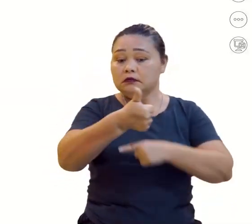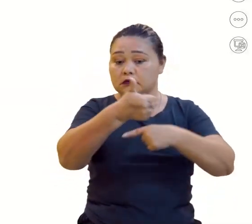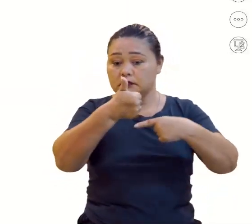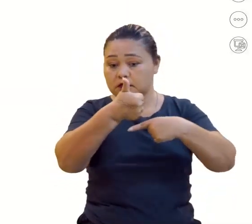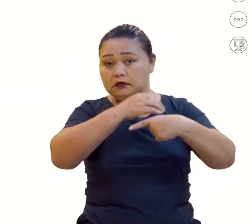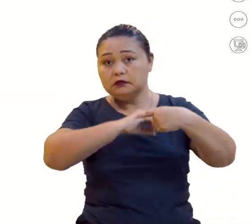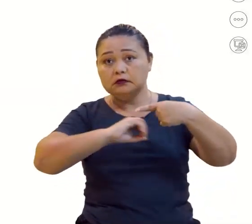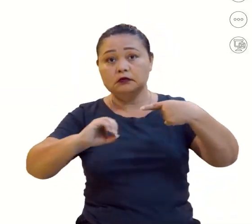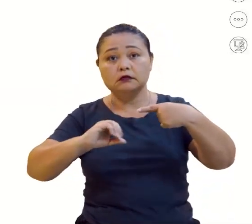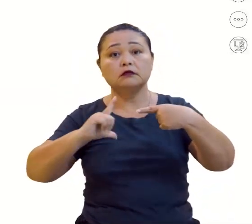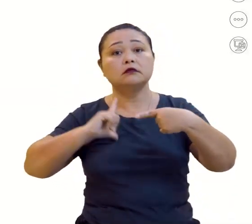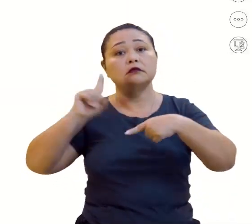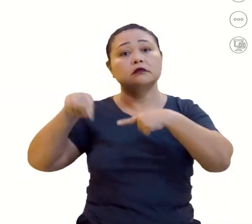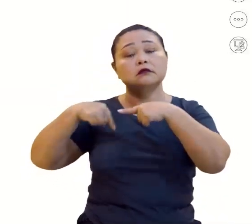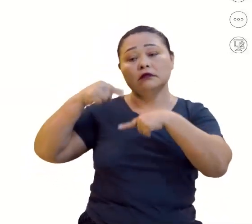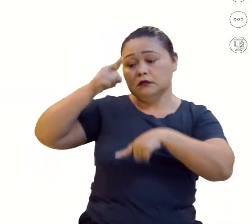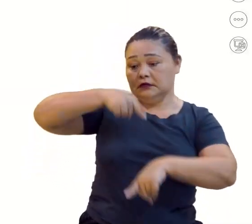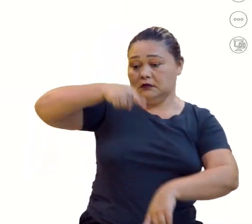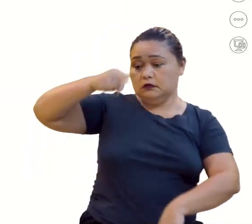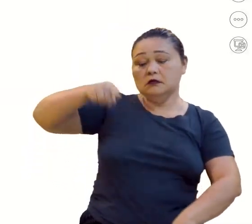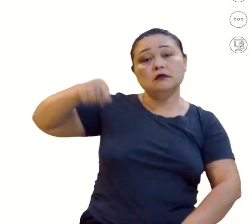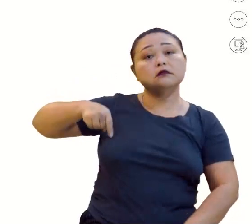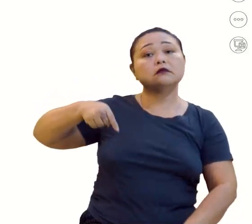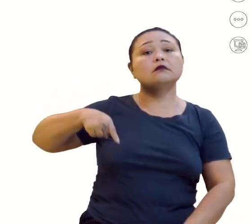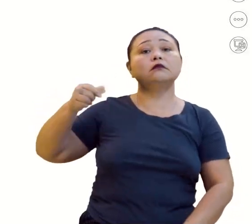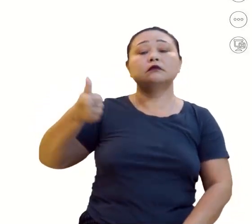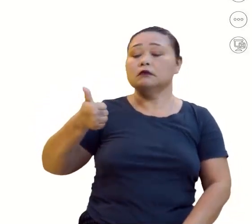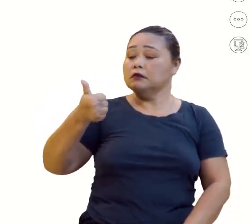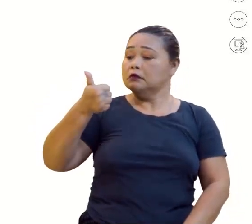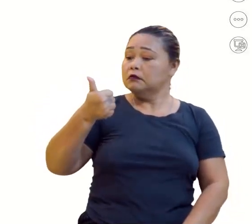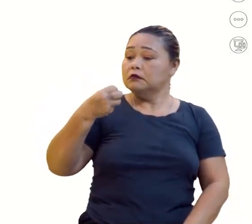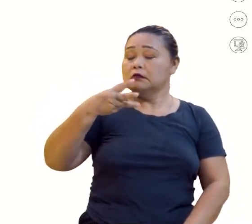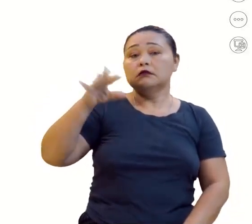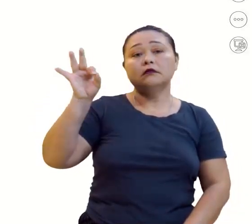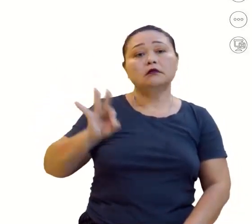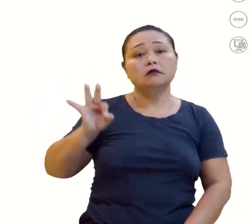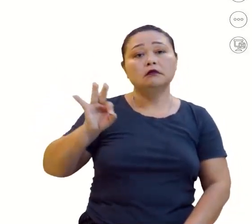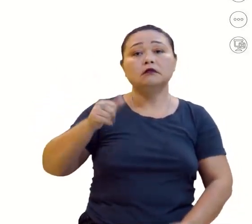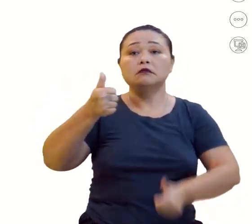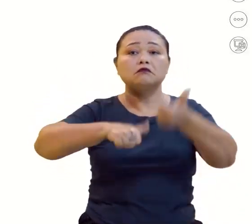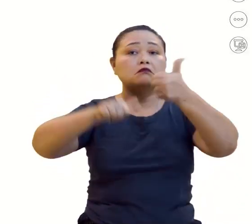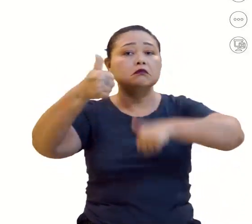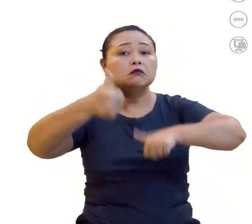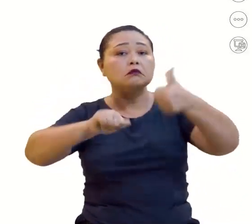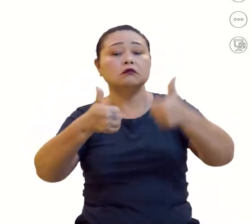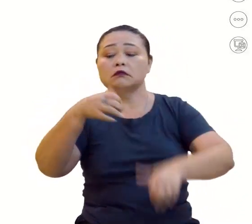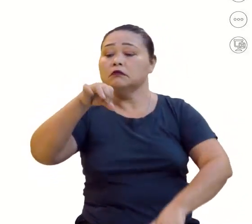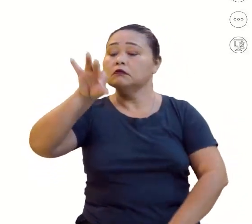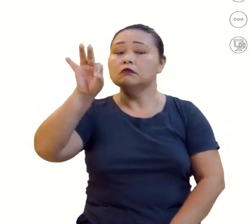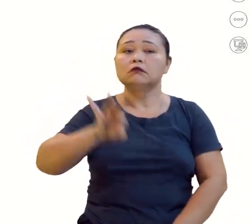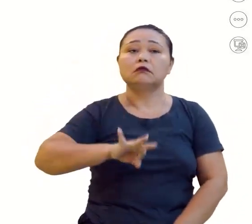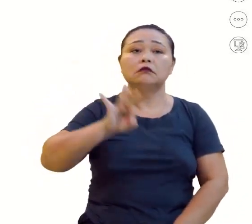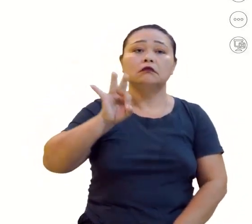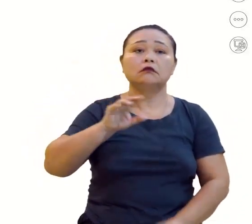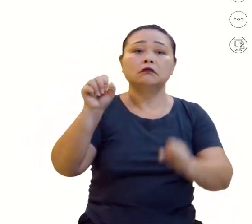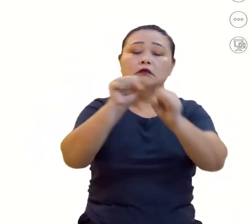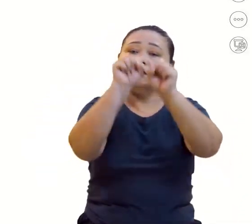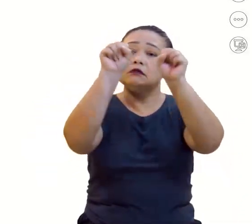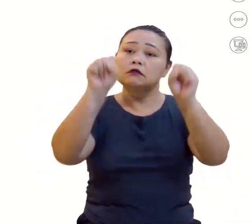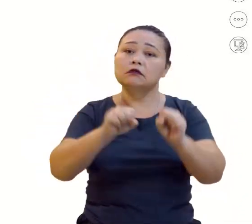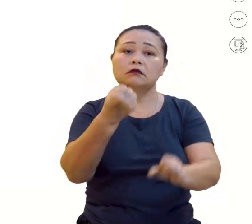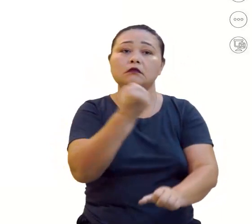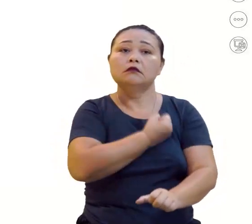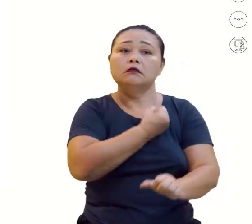de estatística com 13%, aí vem probabilidade com 9%, sistema de numeração